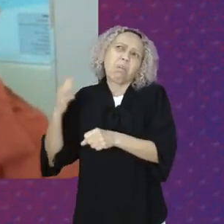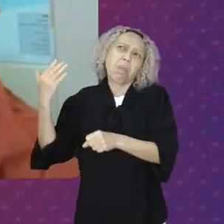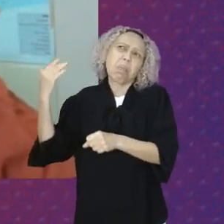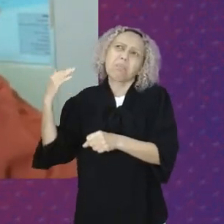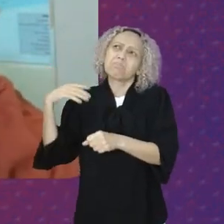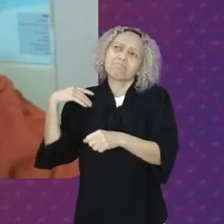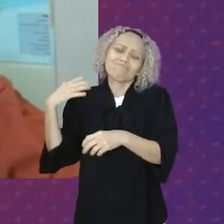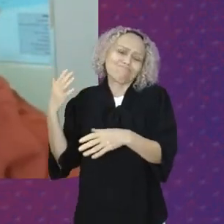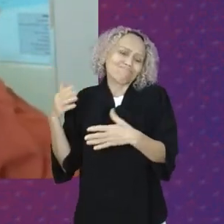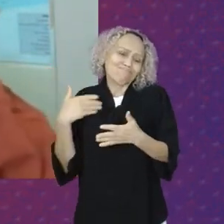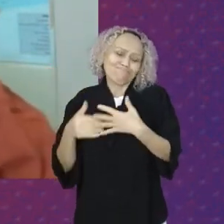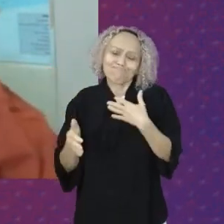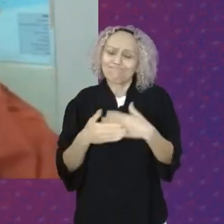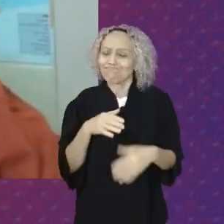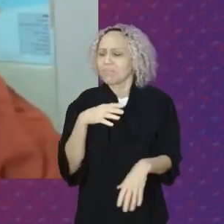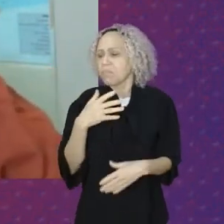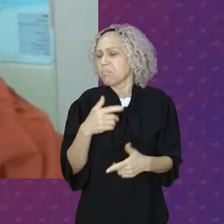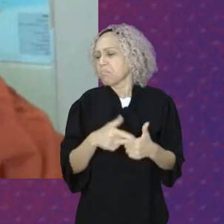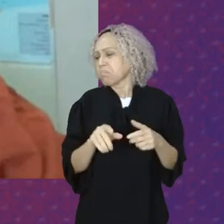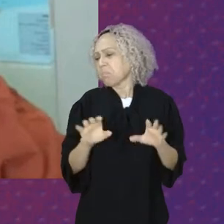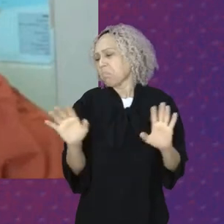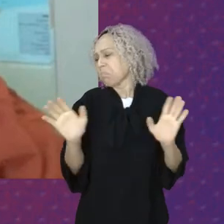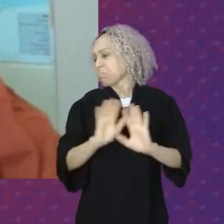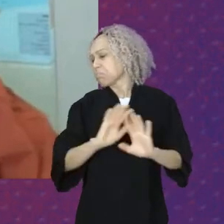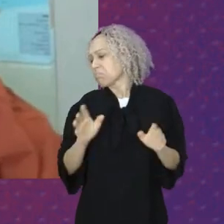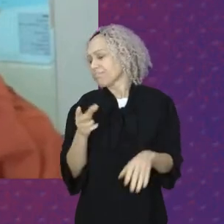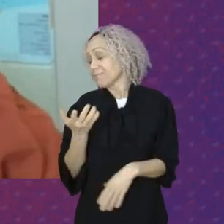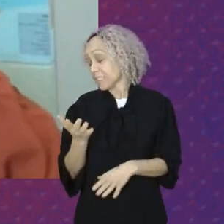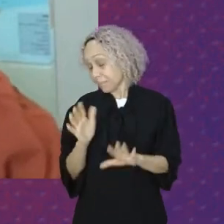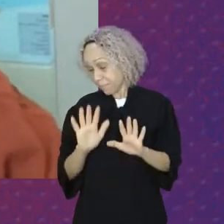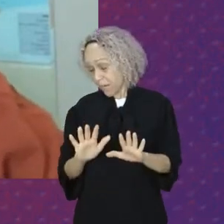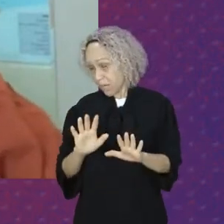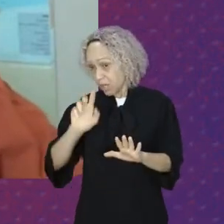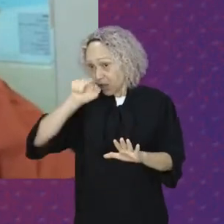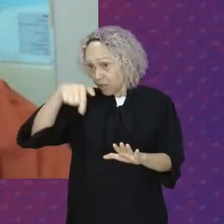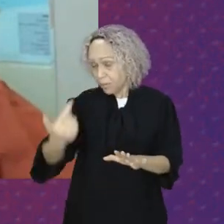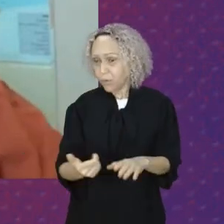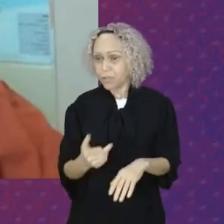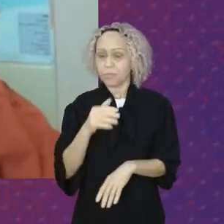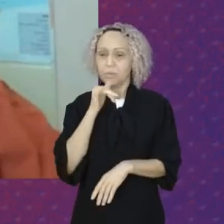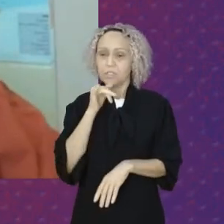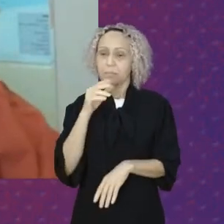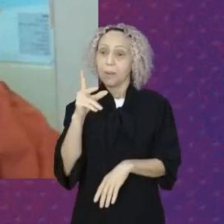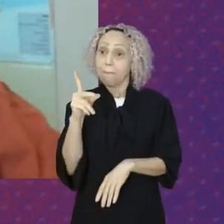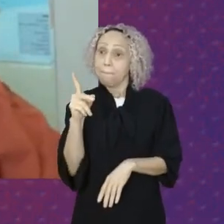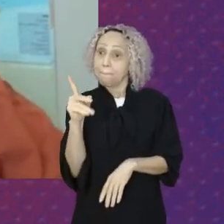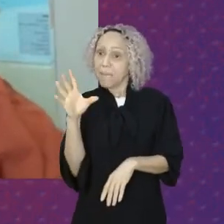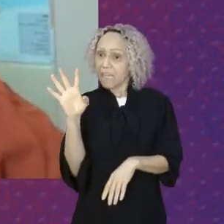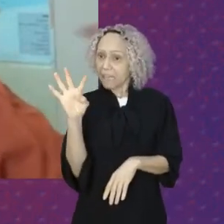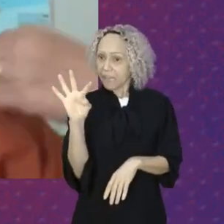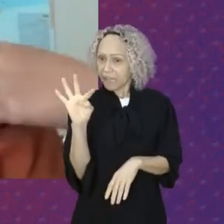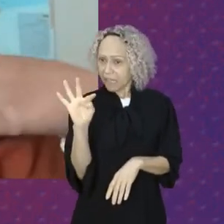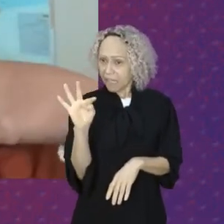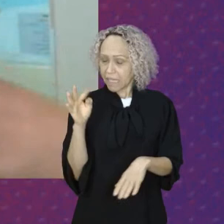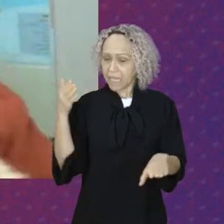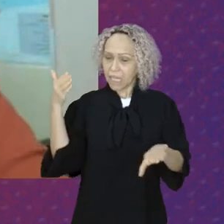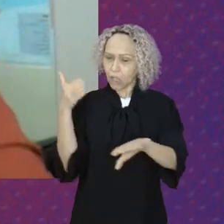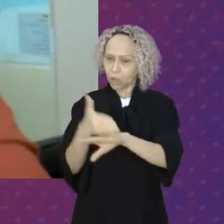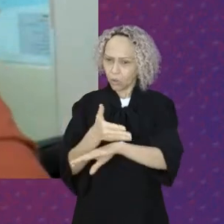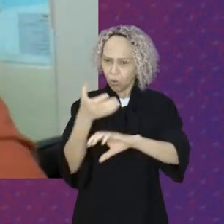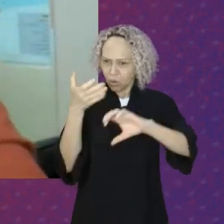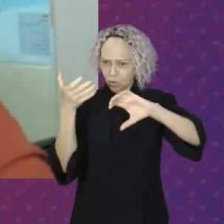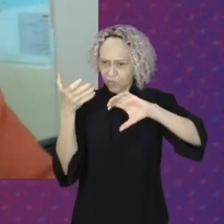como acesso para as mulheres que não têm condição e tal, tal, tal. E só foi possível tratar sobre isso porque eram